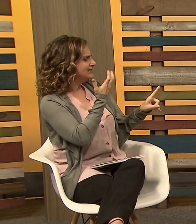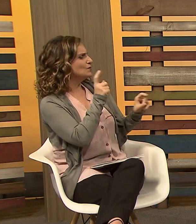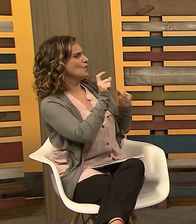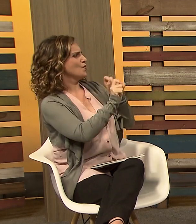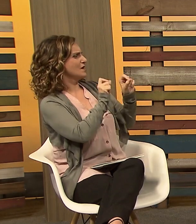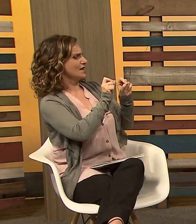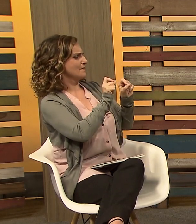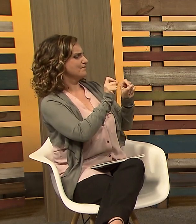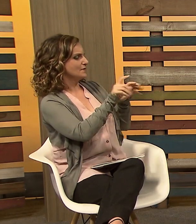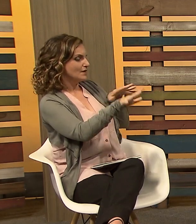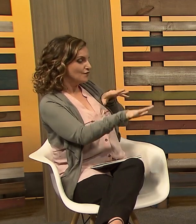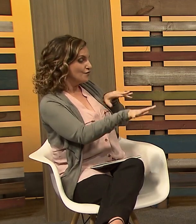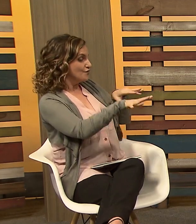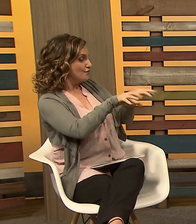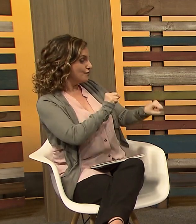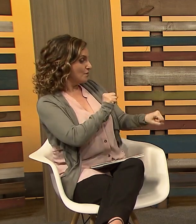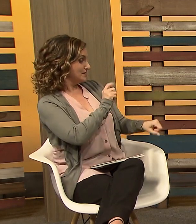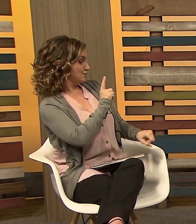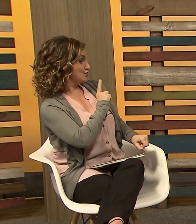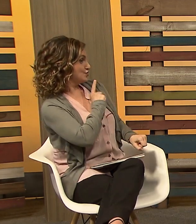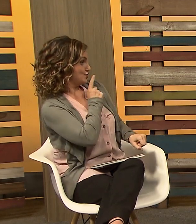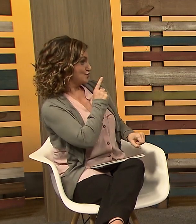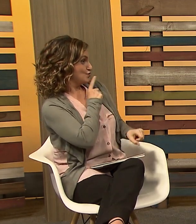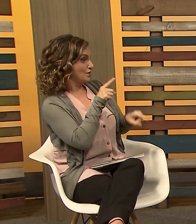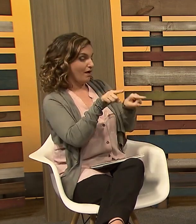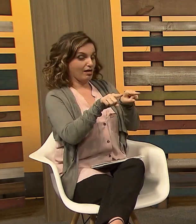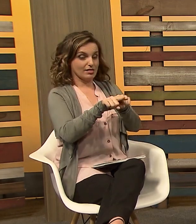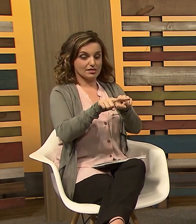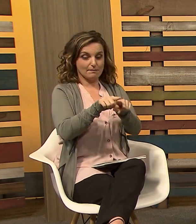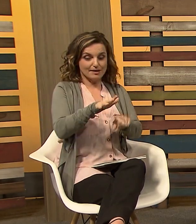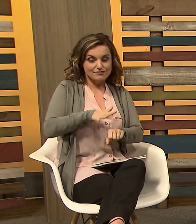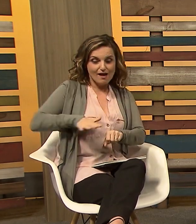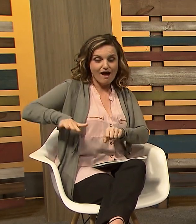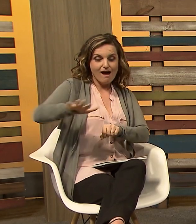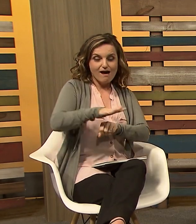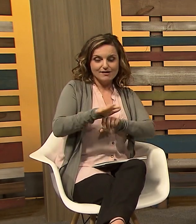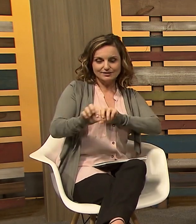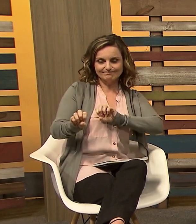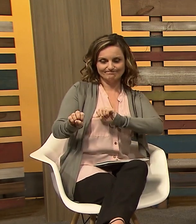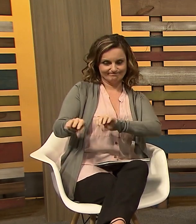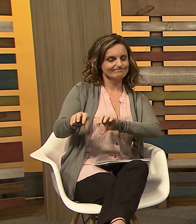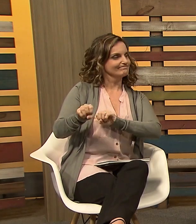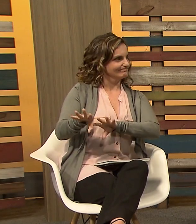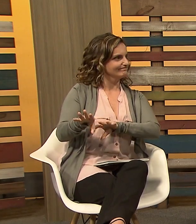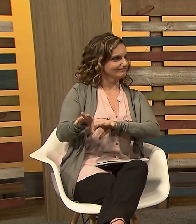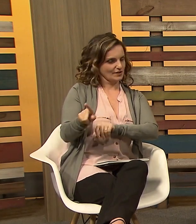é a formação de gestores e profissionais da educação.